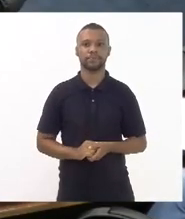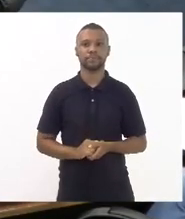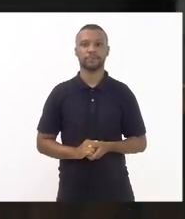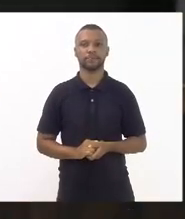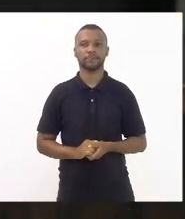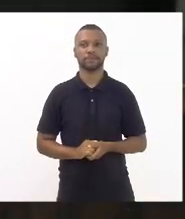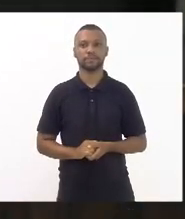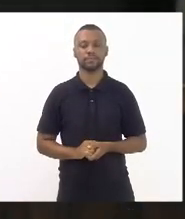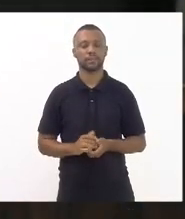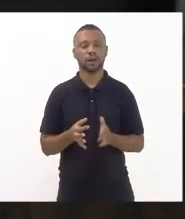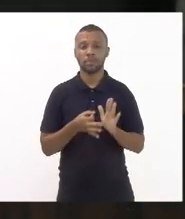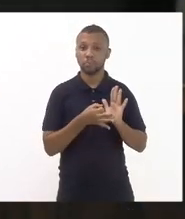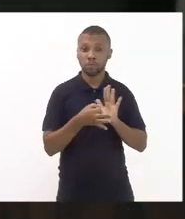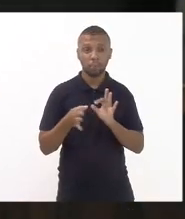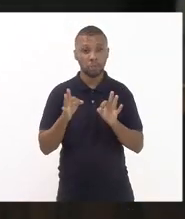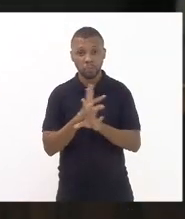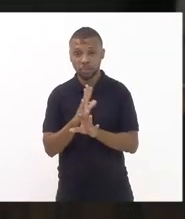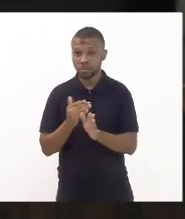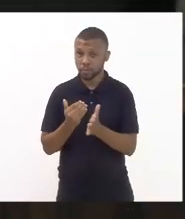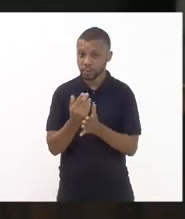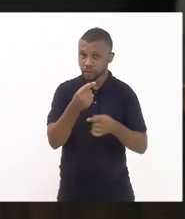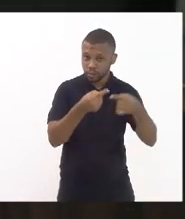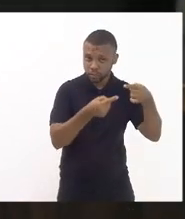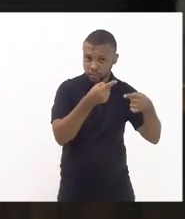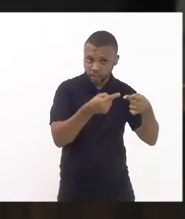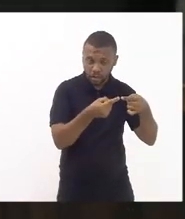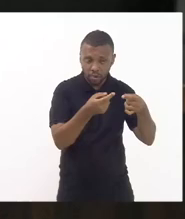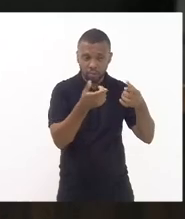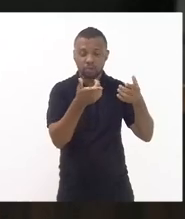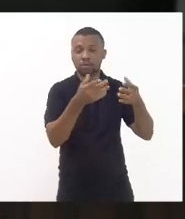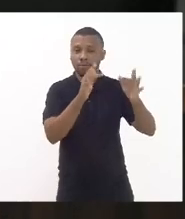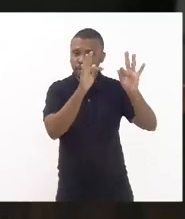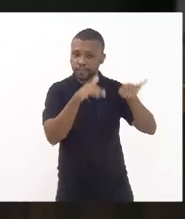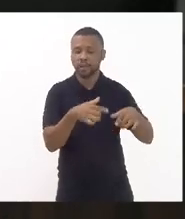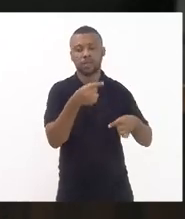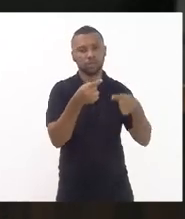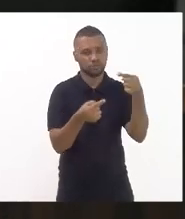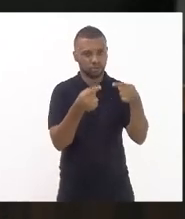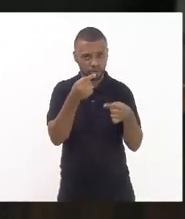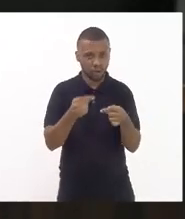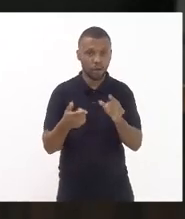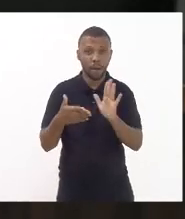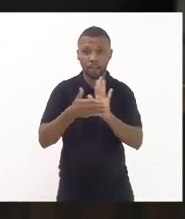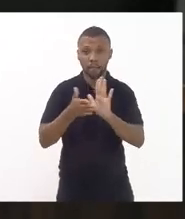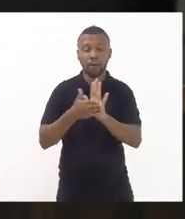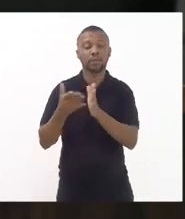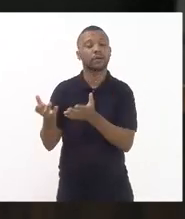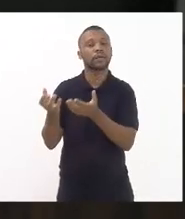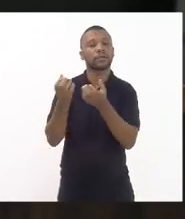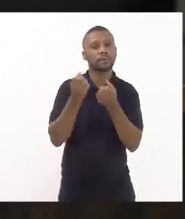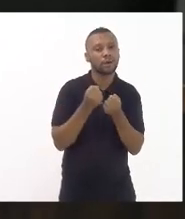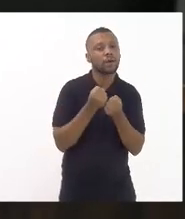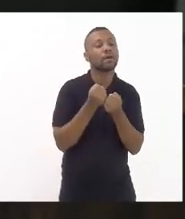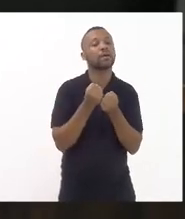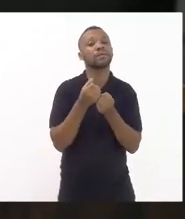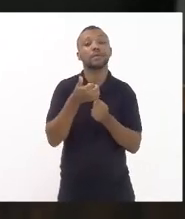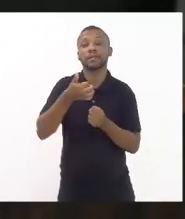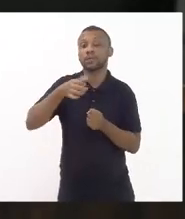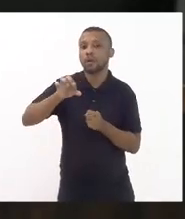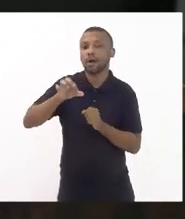Com parecer emitido em discussão. Não havendo quem queira discutir, encerra a discussão. O presidente de proposta recebeu 19 emendas e retorna às